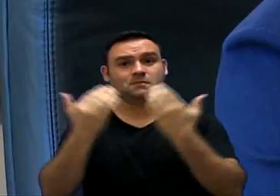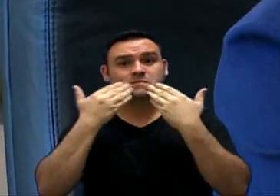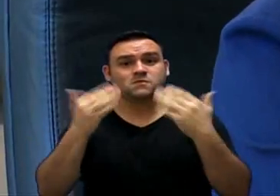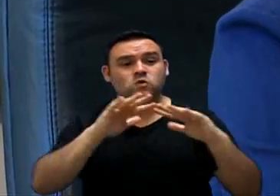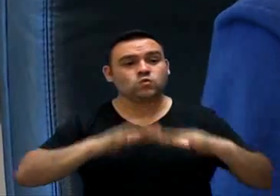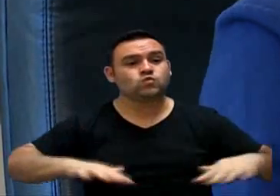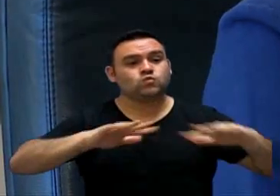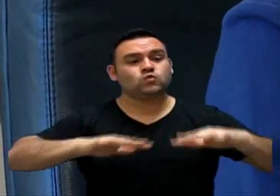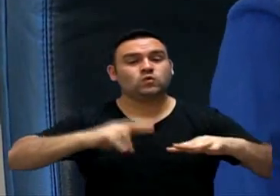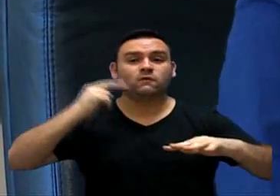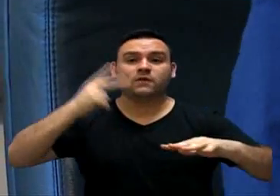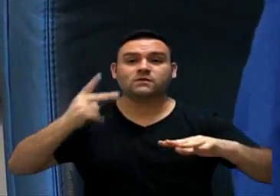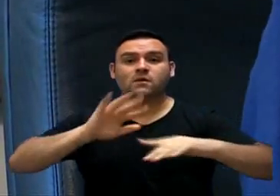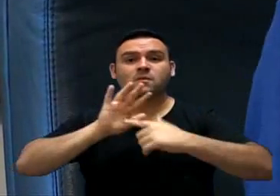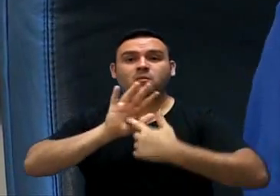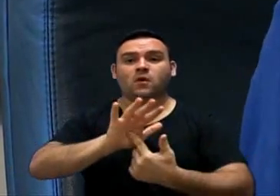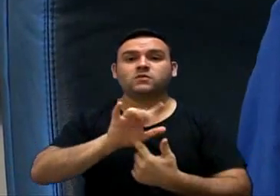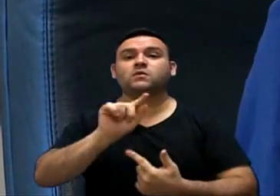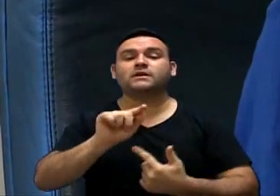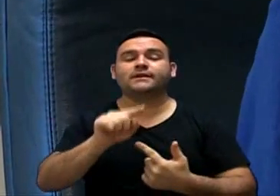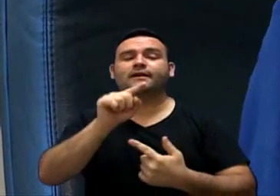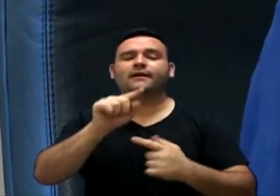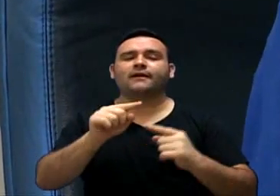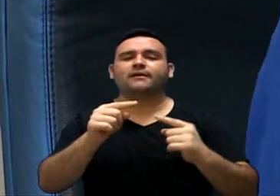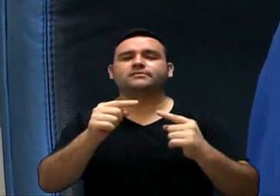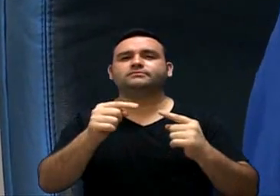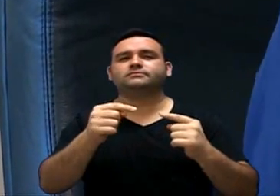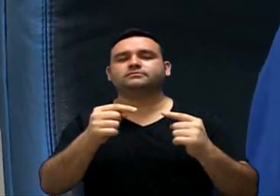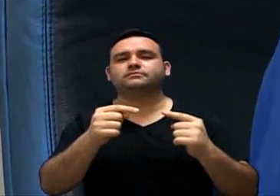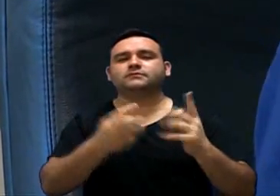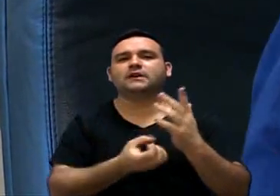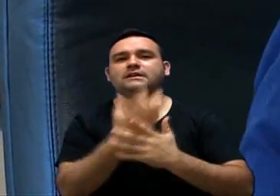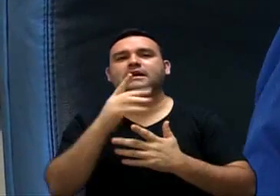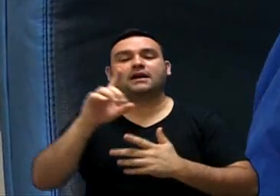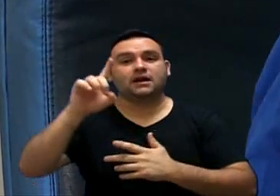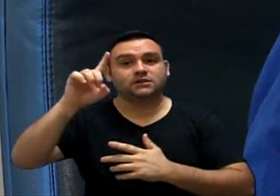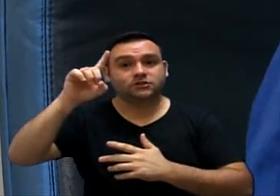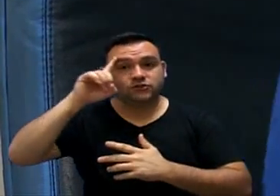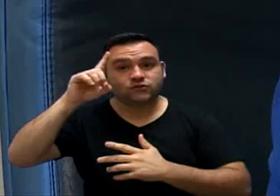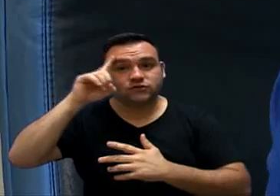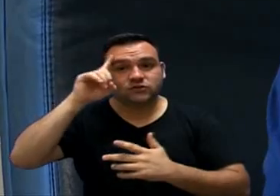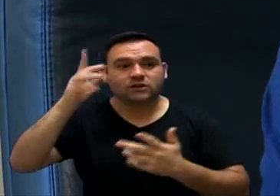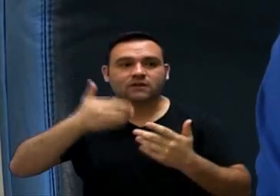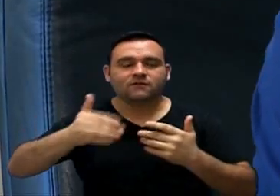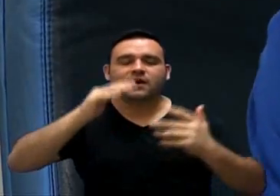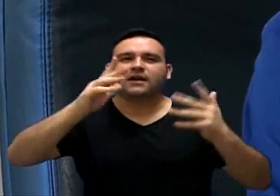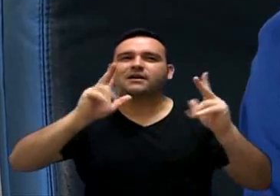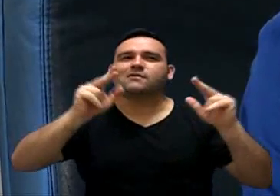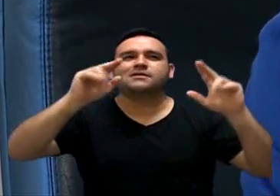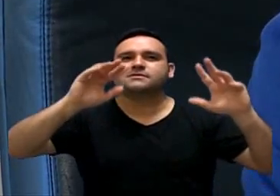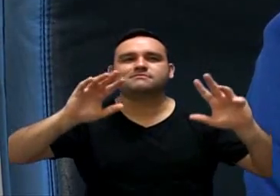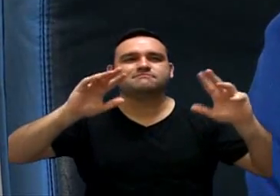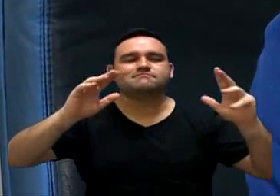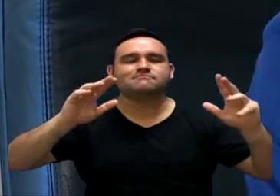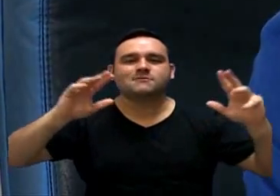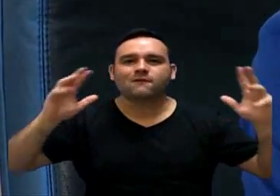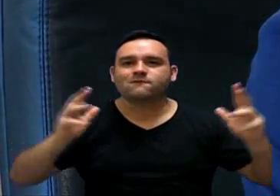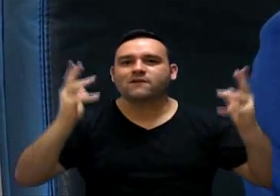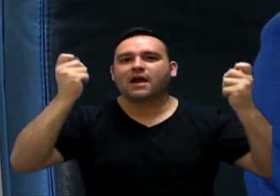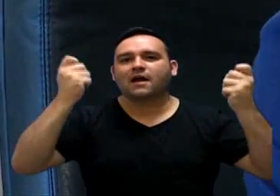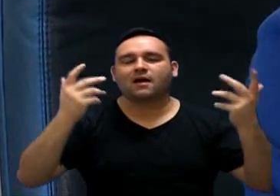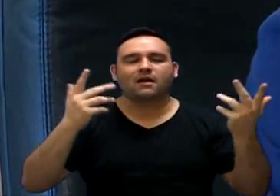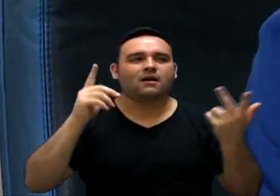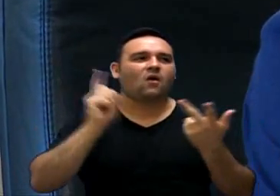toda, os vereadores, que estabelecem dias a serem comemorados ou